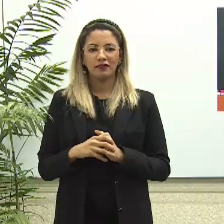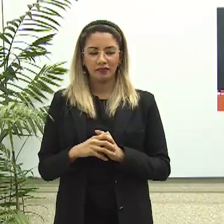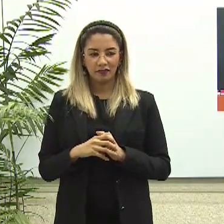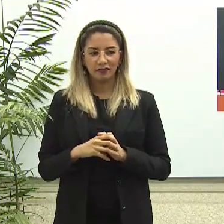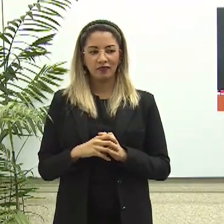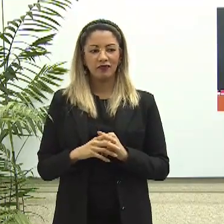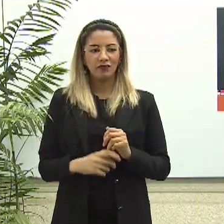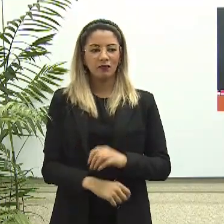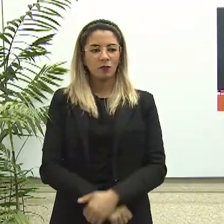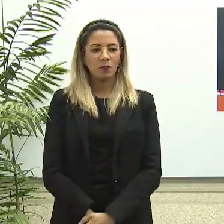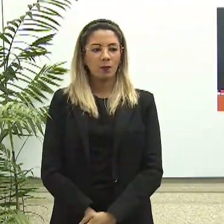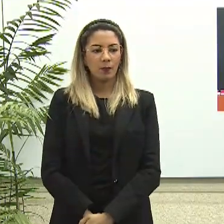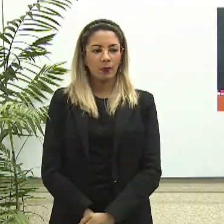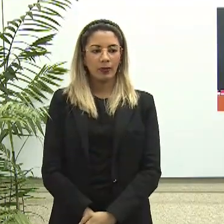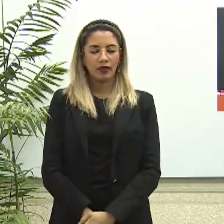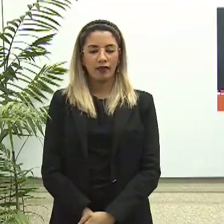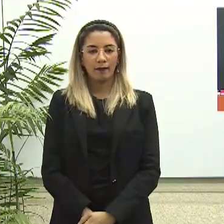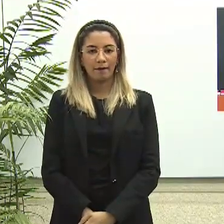aqui